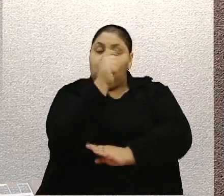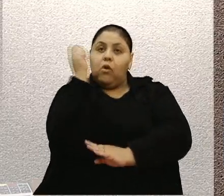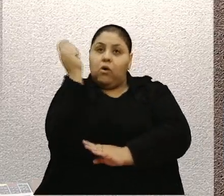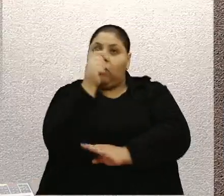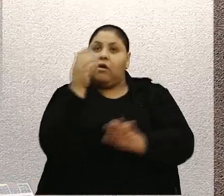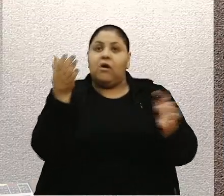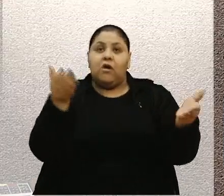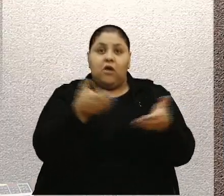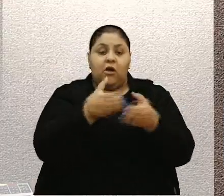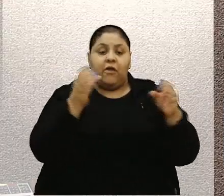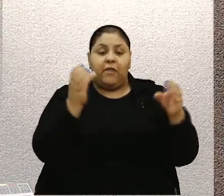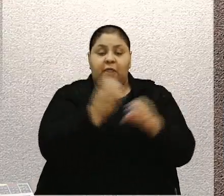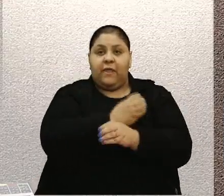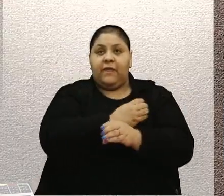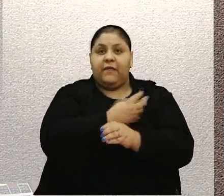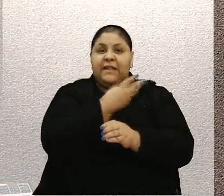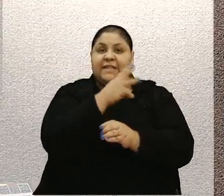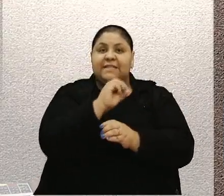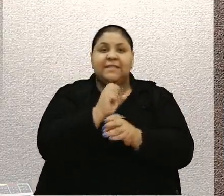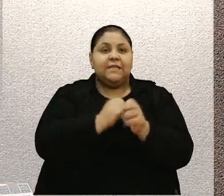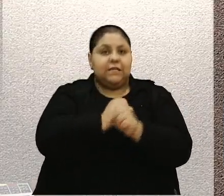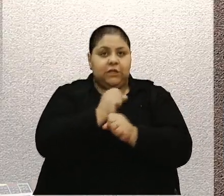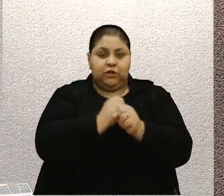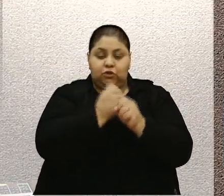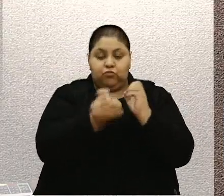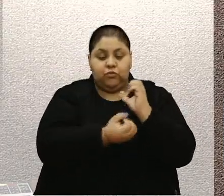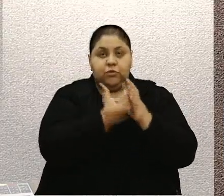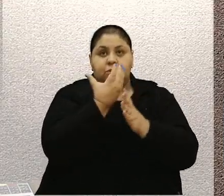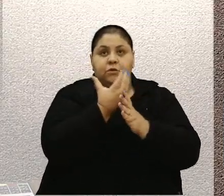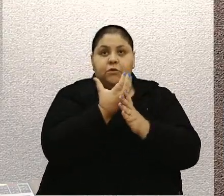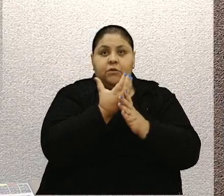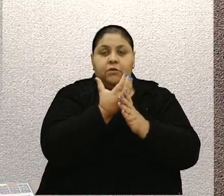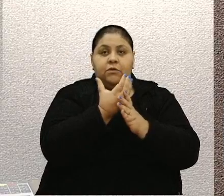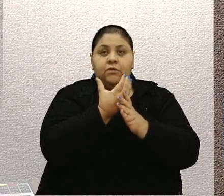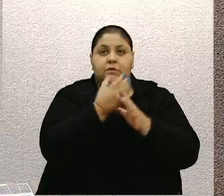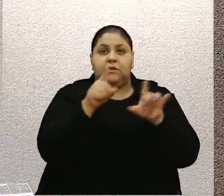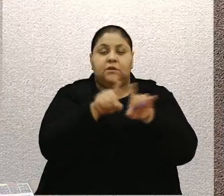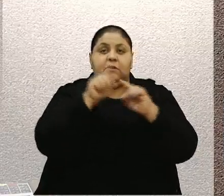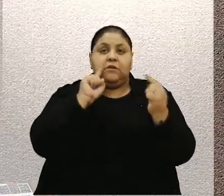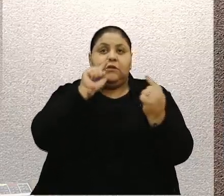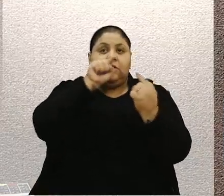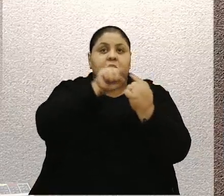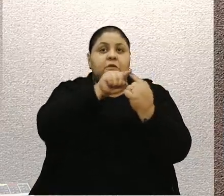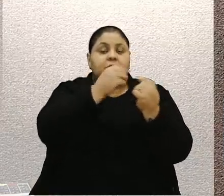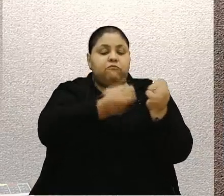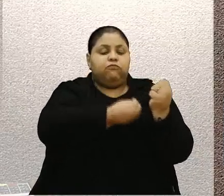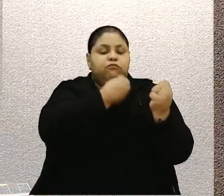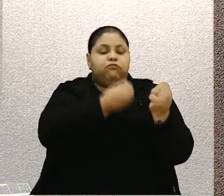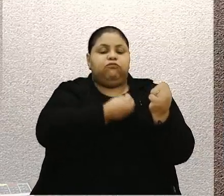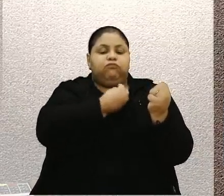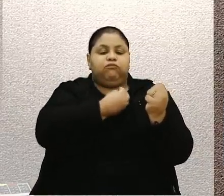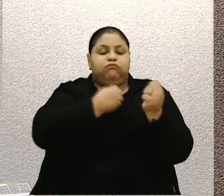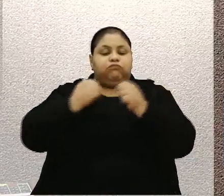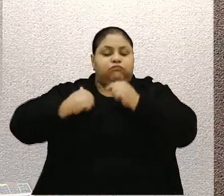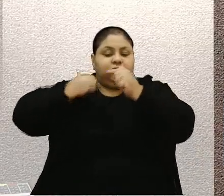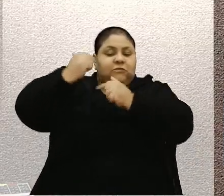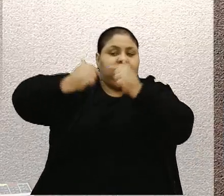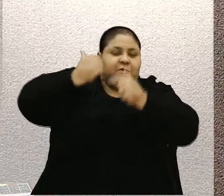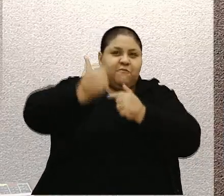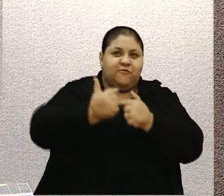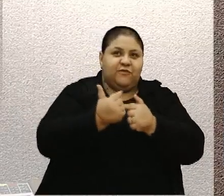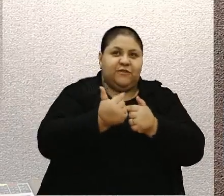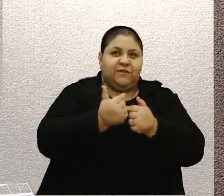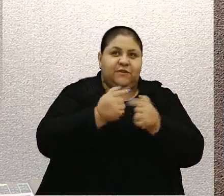agora estão completando, né, também 30 anos de existência. O grupo tem a intenção de manter viva a tradição, né, da música